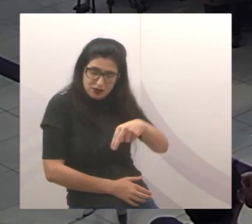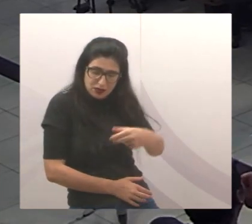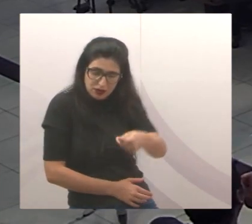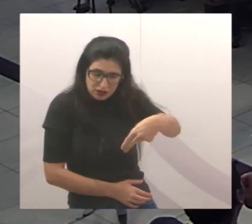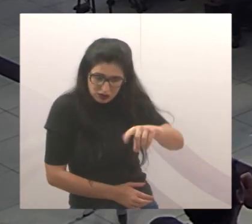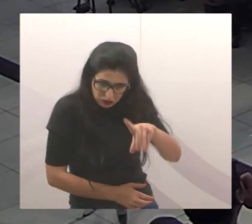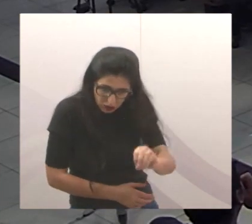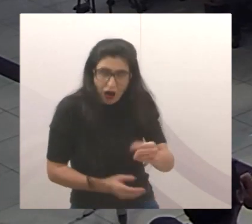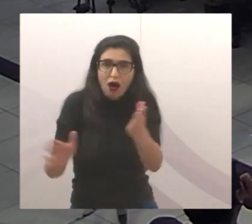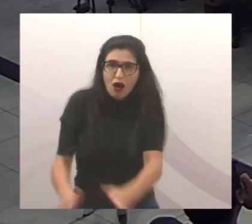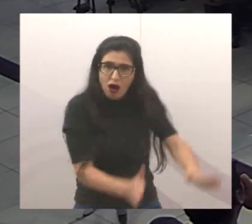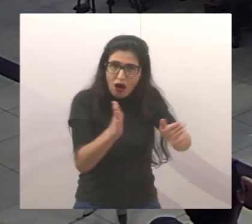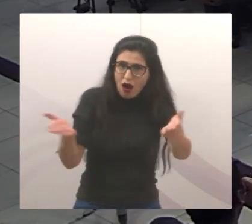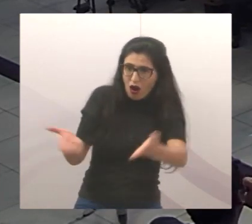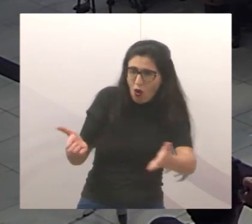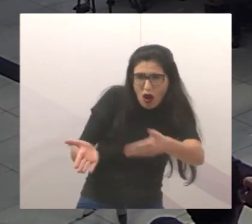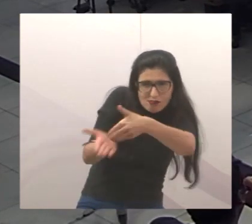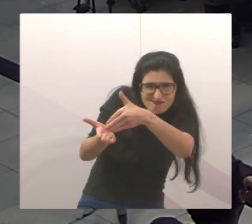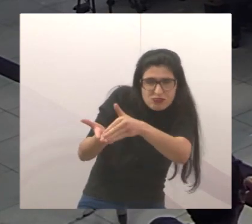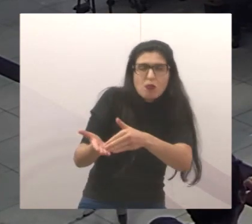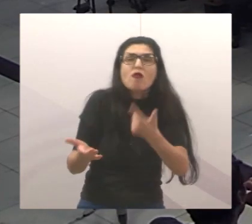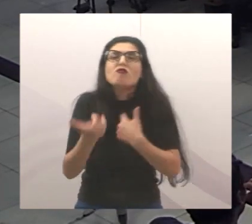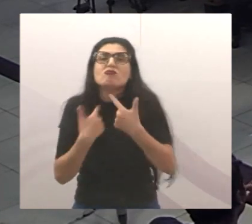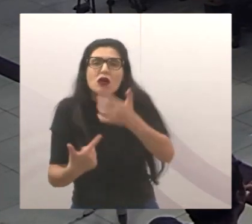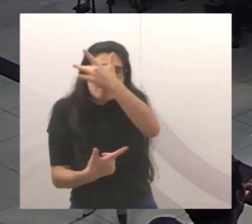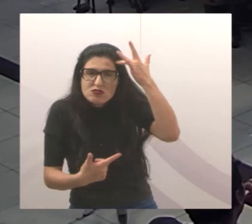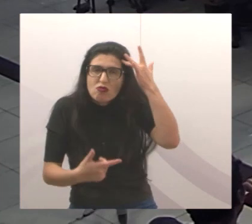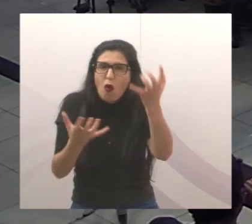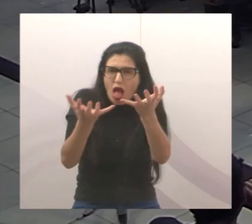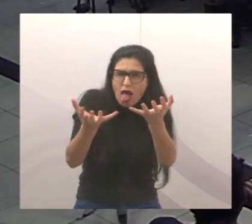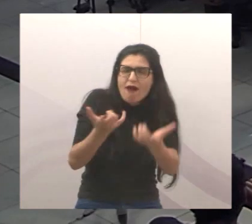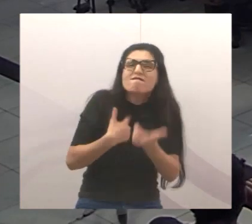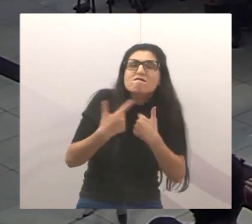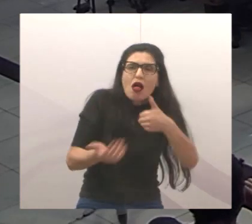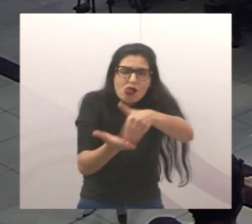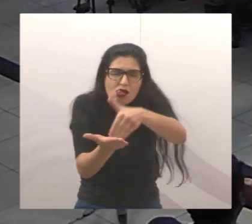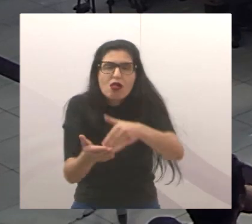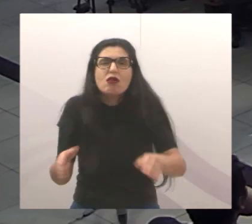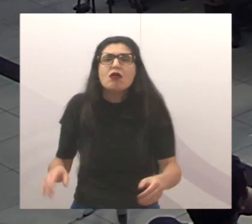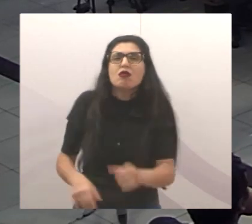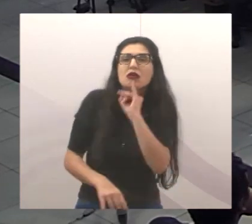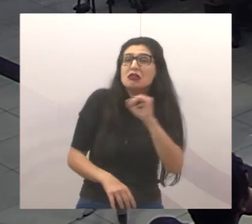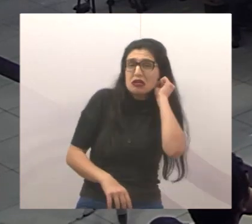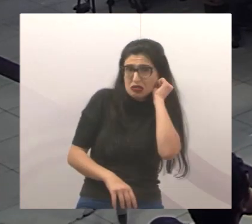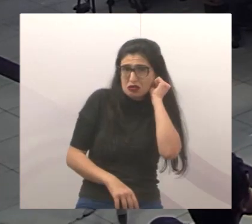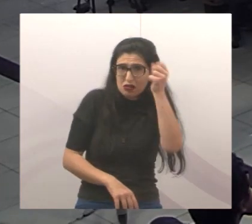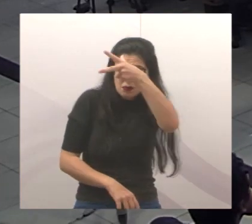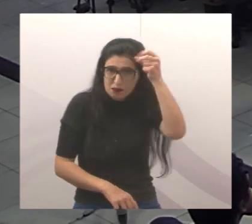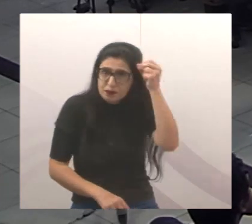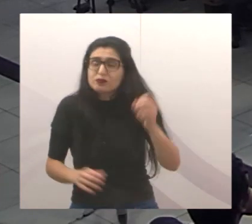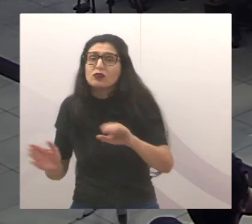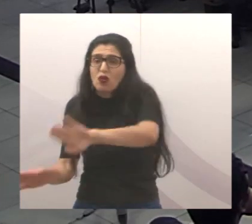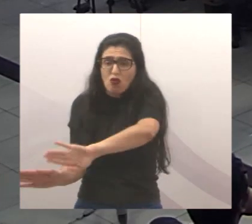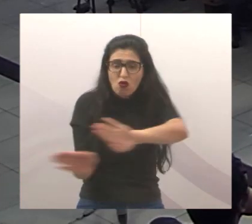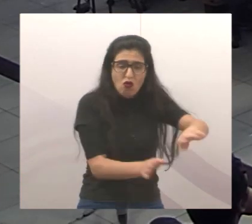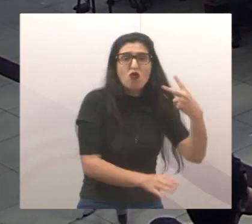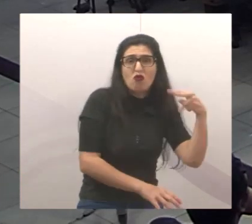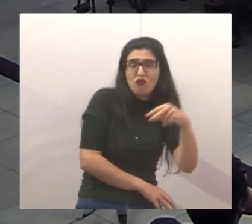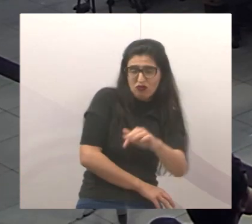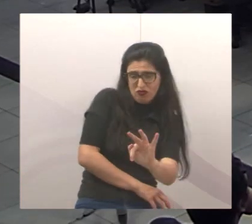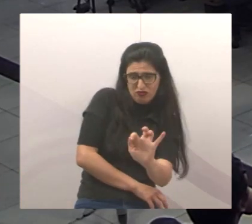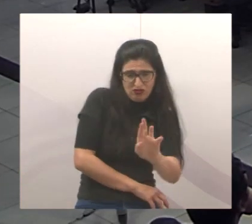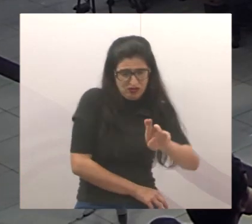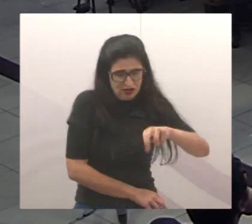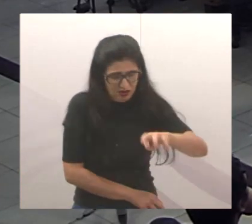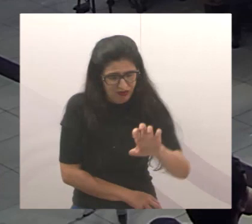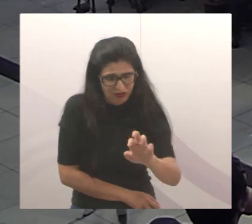e do prefeito Isaías agora. No vereador Fernando, eu fui contrária à cassação. E quando chegou